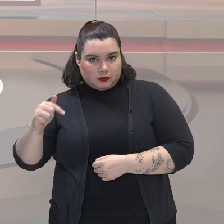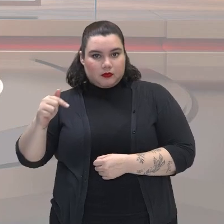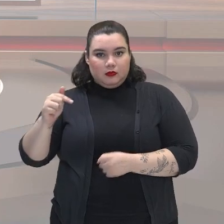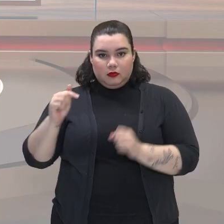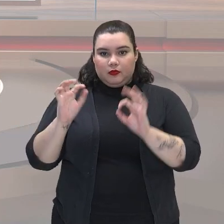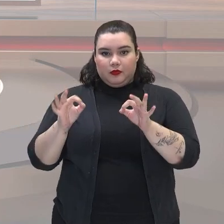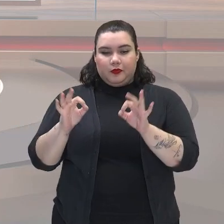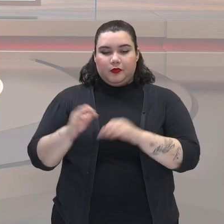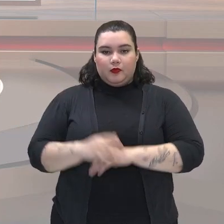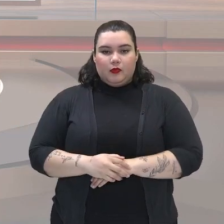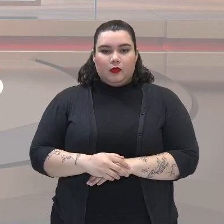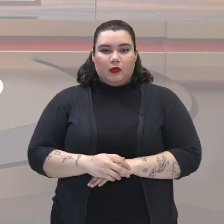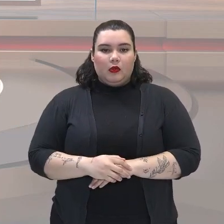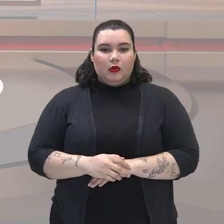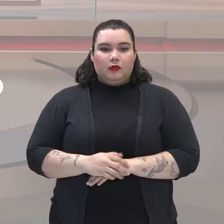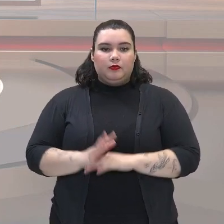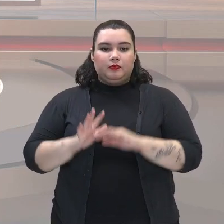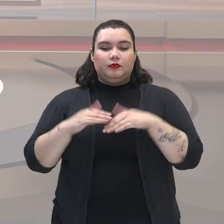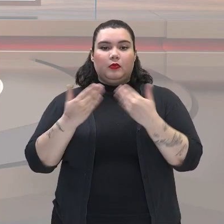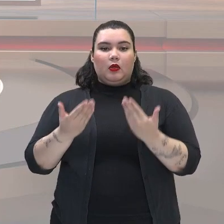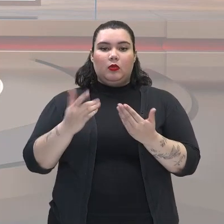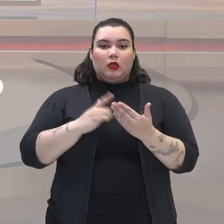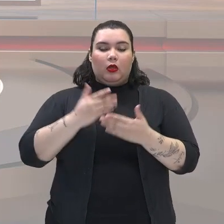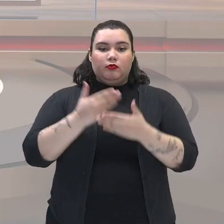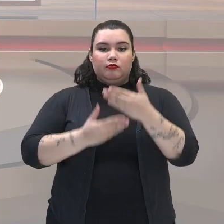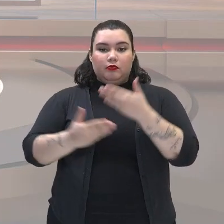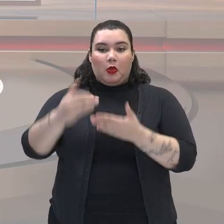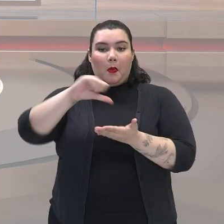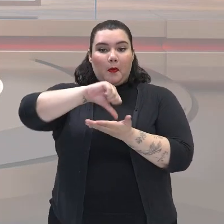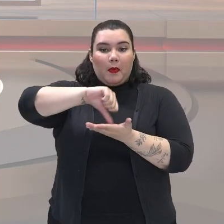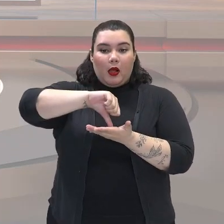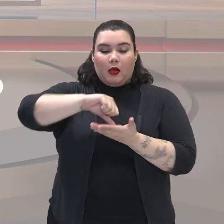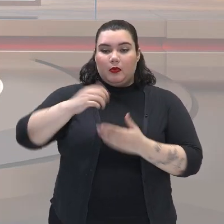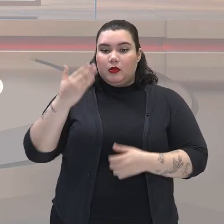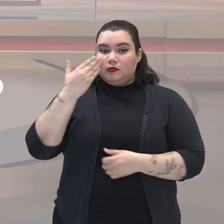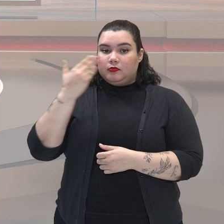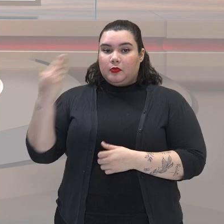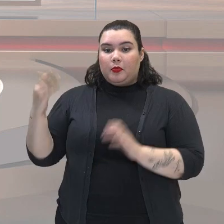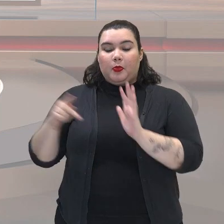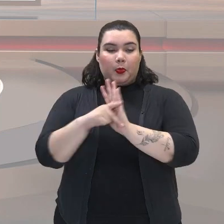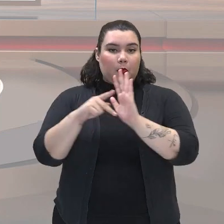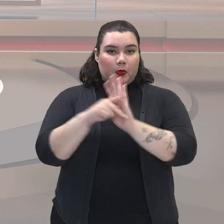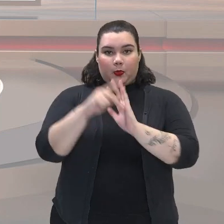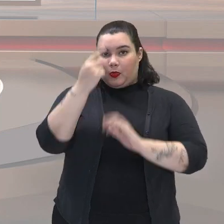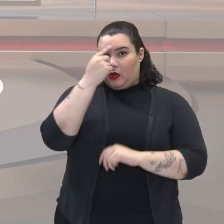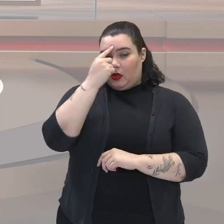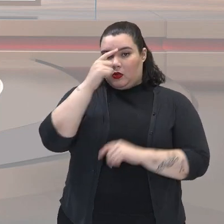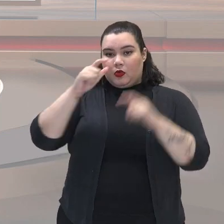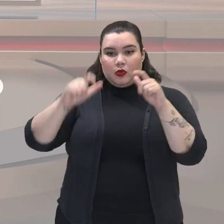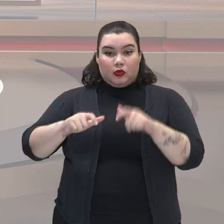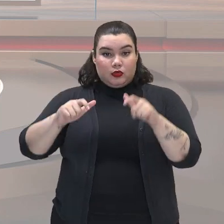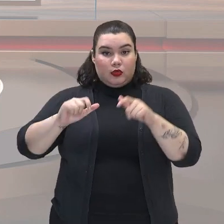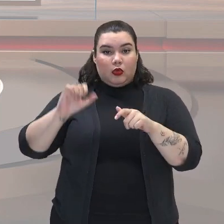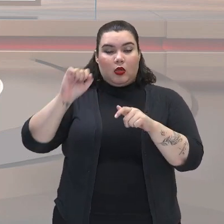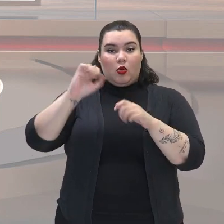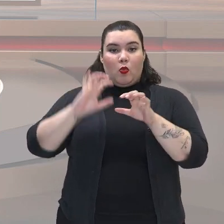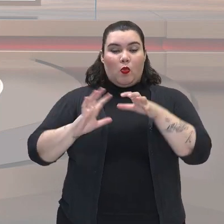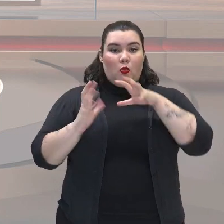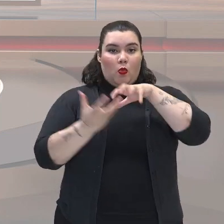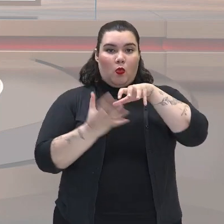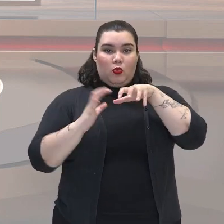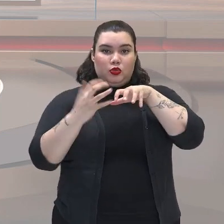1947. Então aqui eu tenho para vocês na sequência um mapa que mostra aqui, né, o mapa da Índia, dentro do continente asiático.